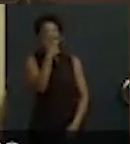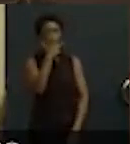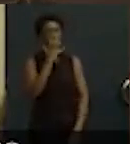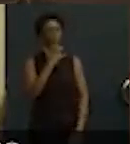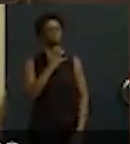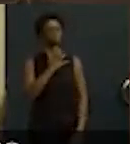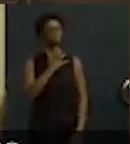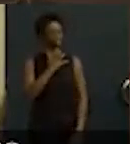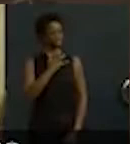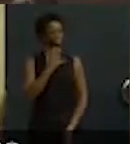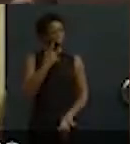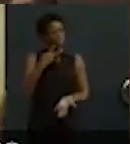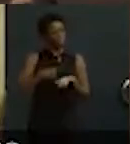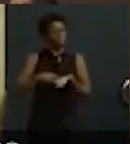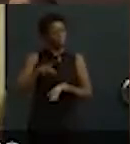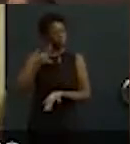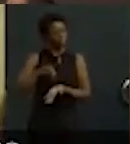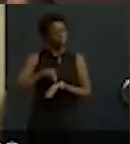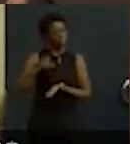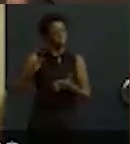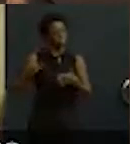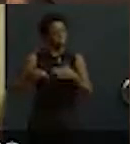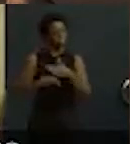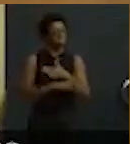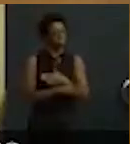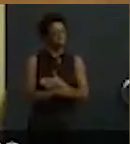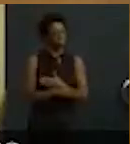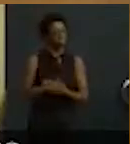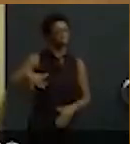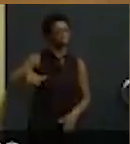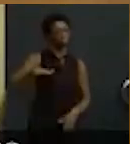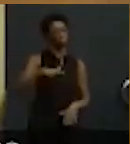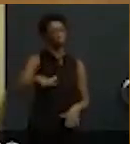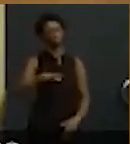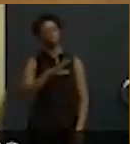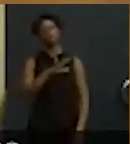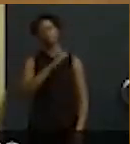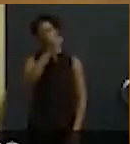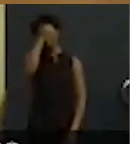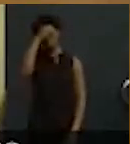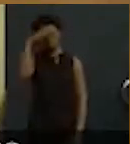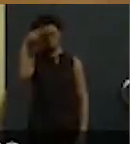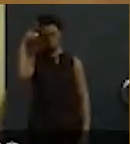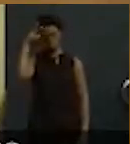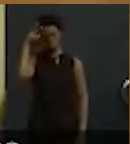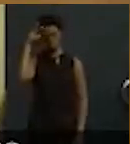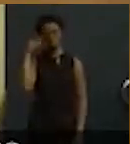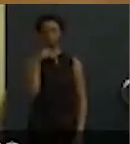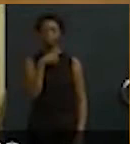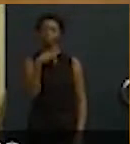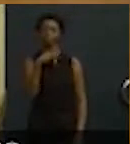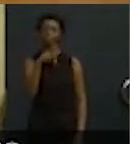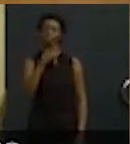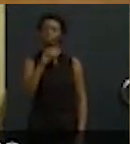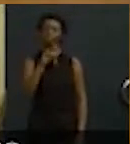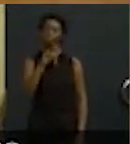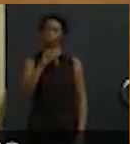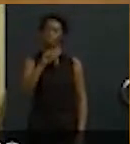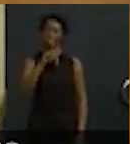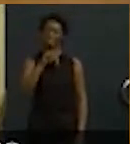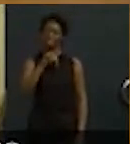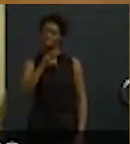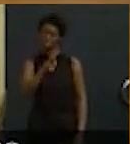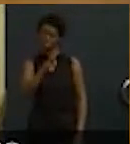o genuíno comprometimento com a causa pública. Procurador do Estado do Rio de Janeiro desde